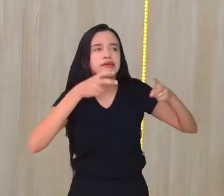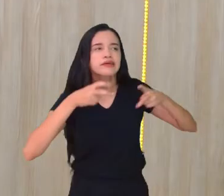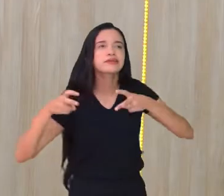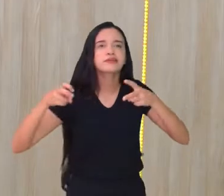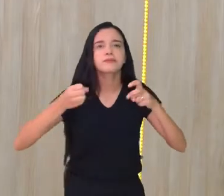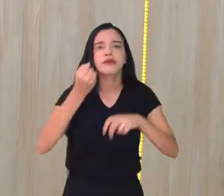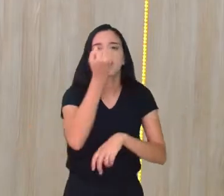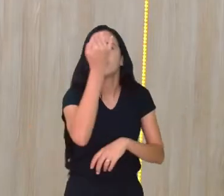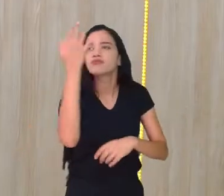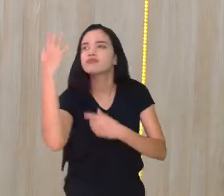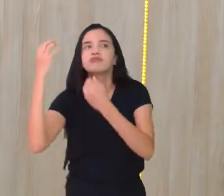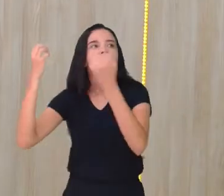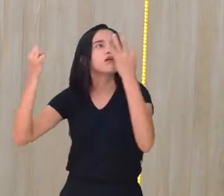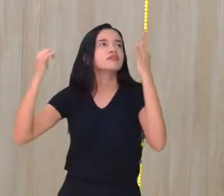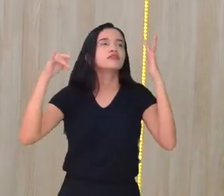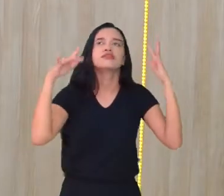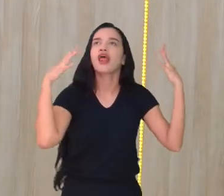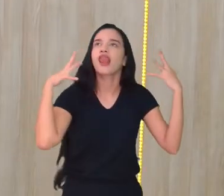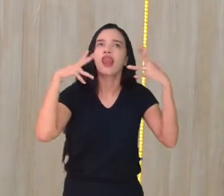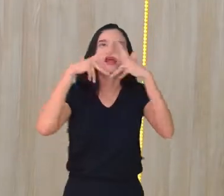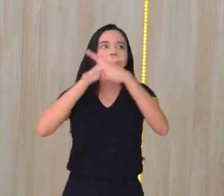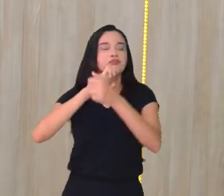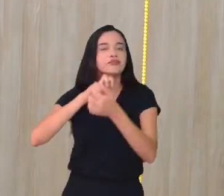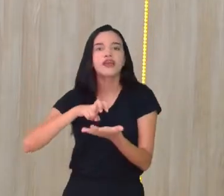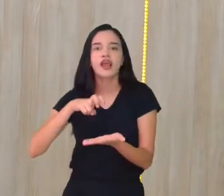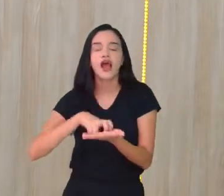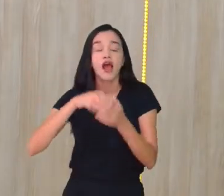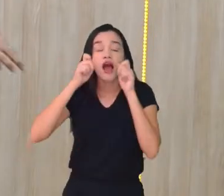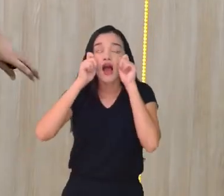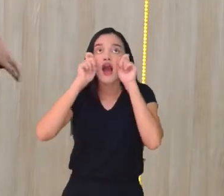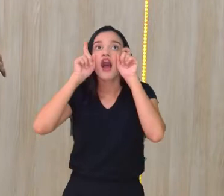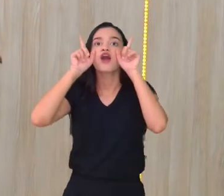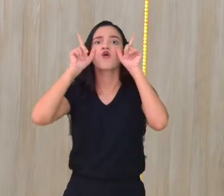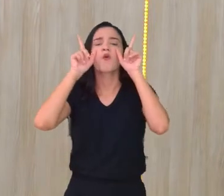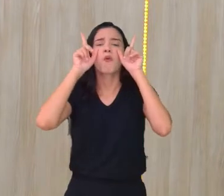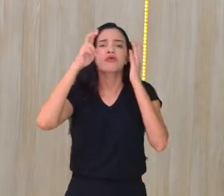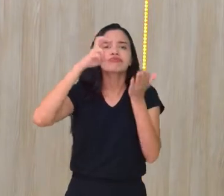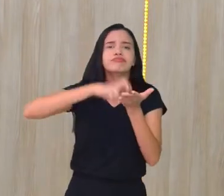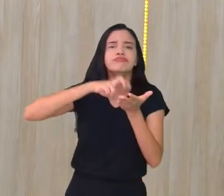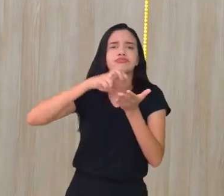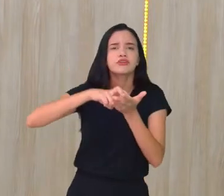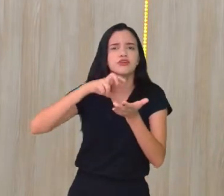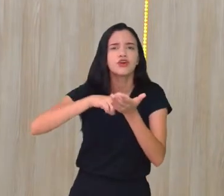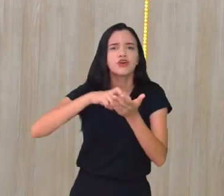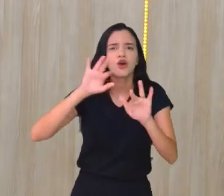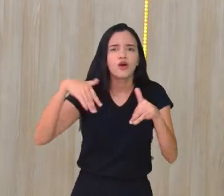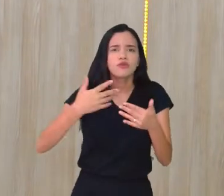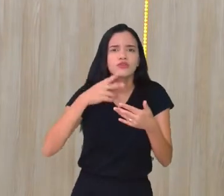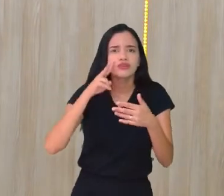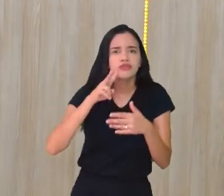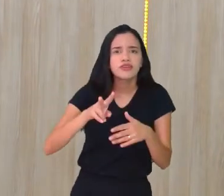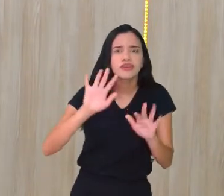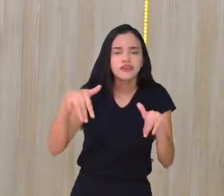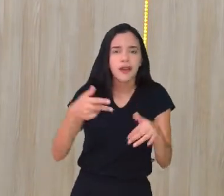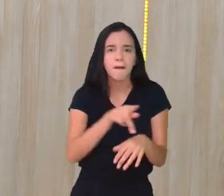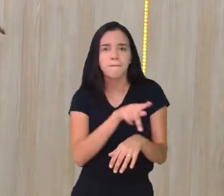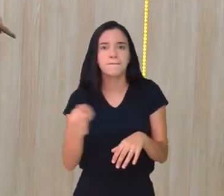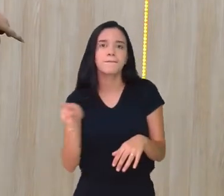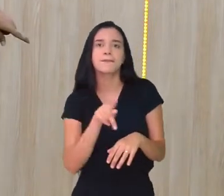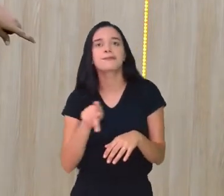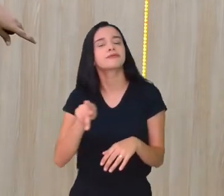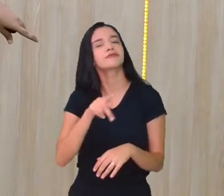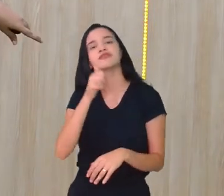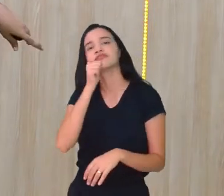paisagem linda. Você acorda de manhã assim, aí chega no estúdio da TV aqui no Nova Nordeste, aí você olha aquela paisagem, vem a professora